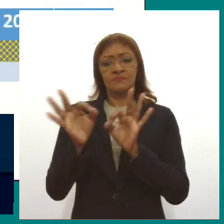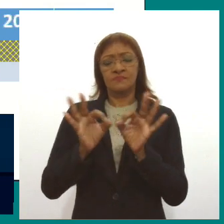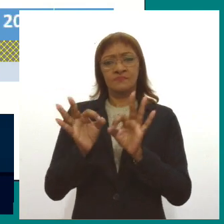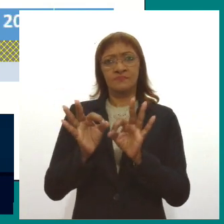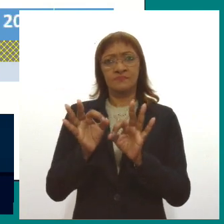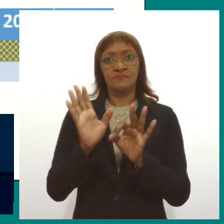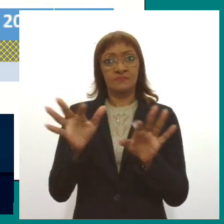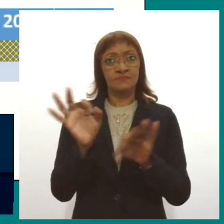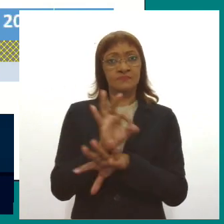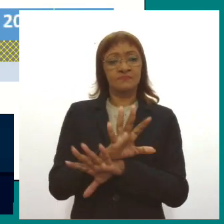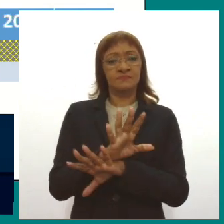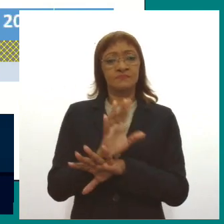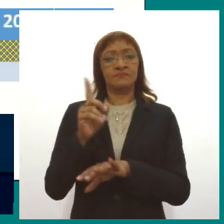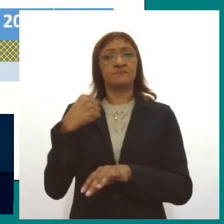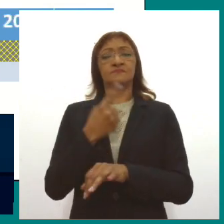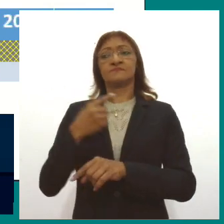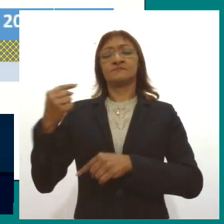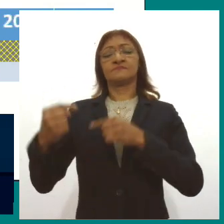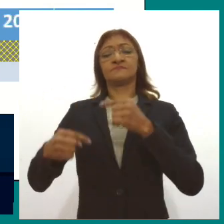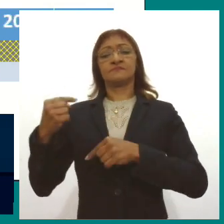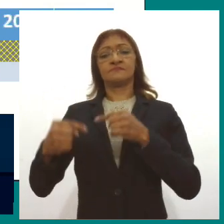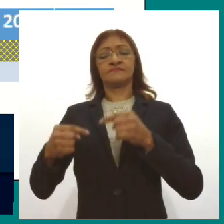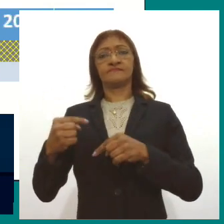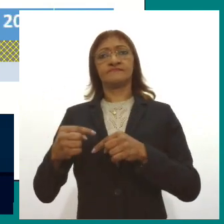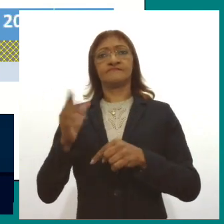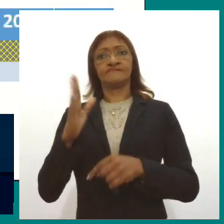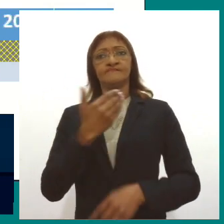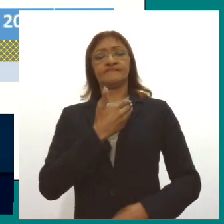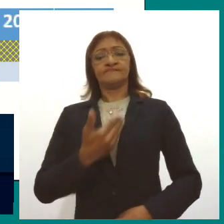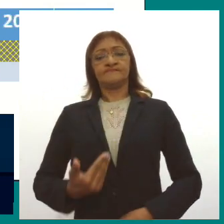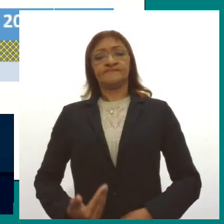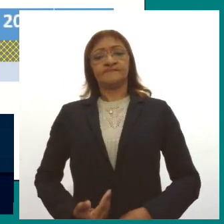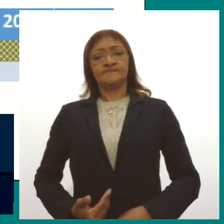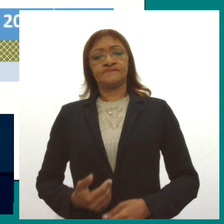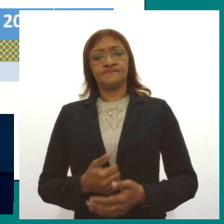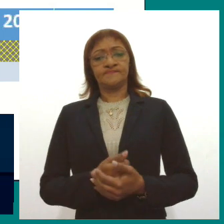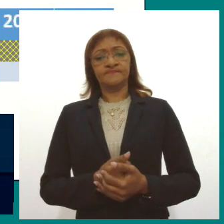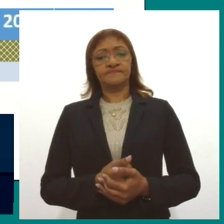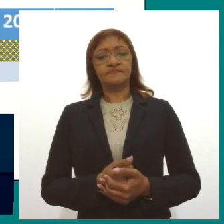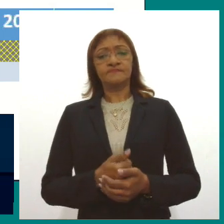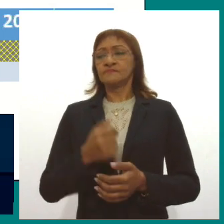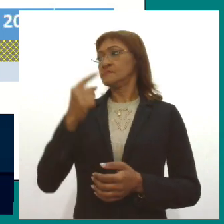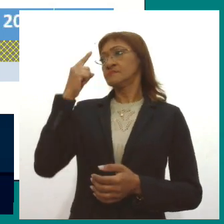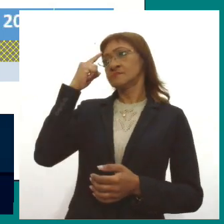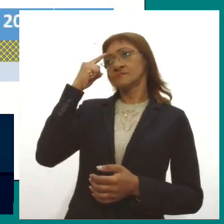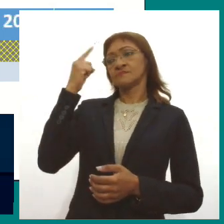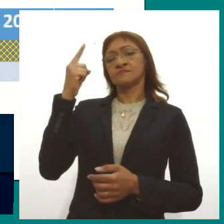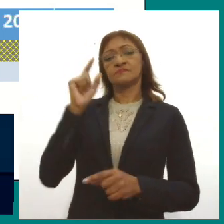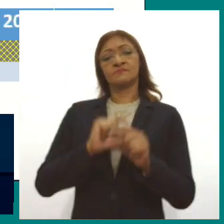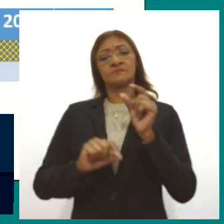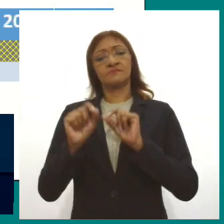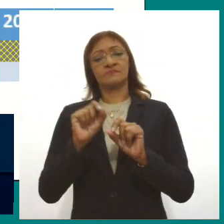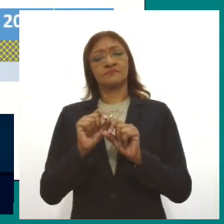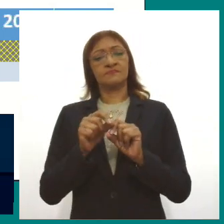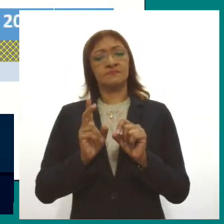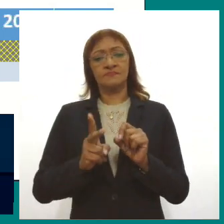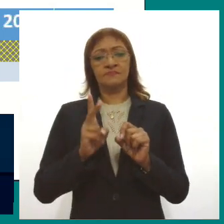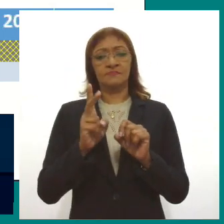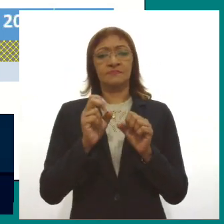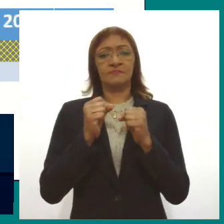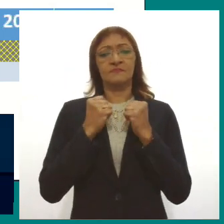a gente já discutiu, inclusive, com o staff de governo. E a nossa ideia é fortalecer cada